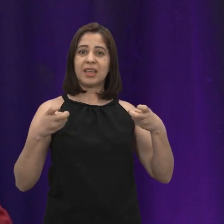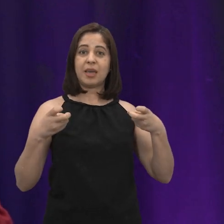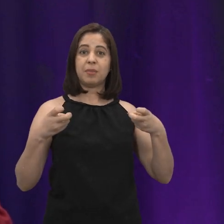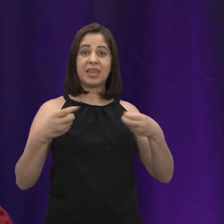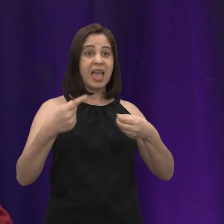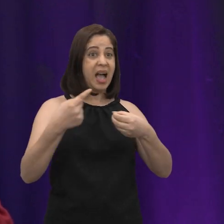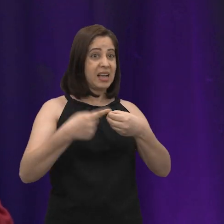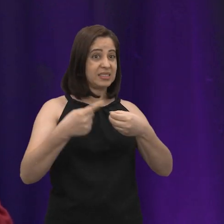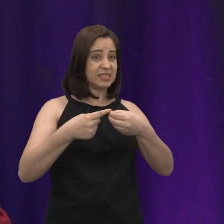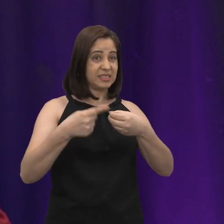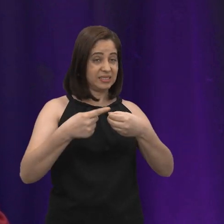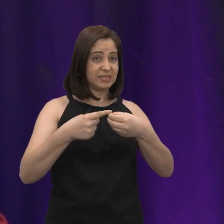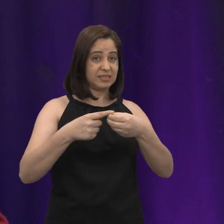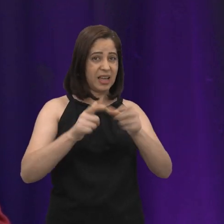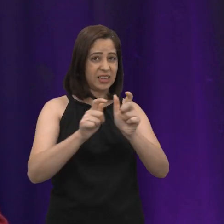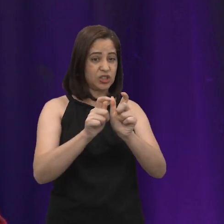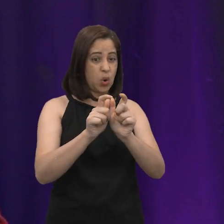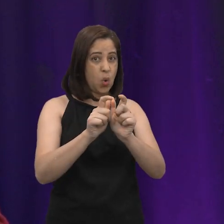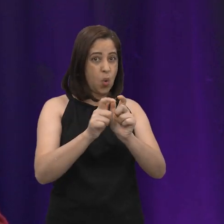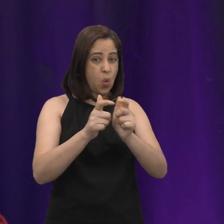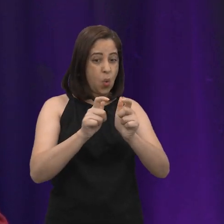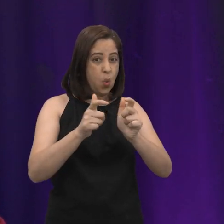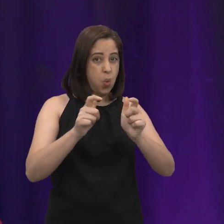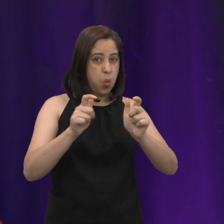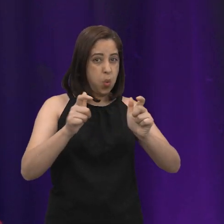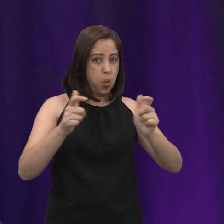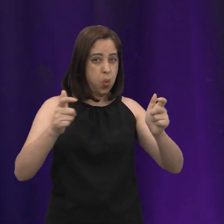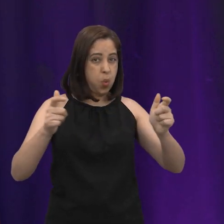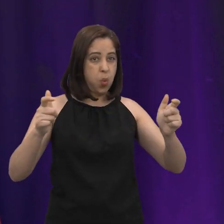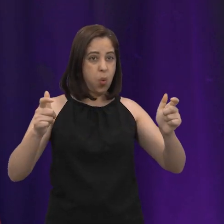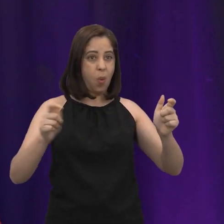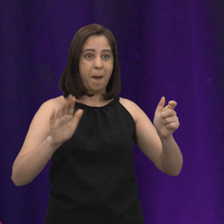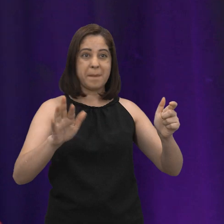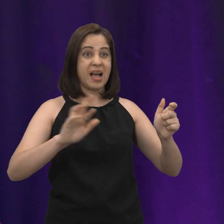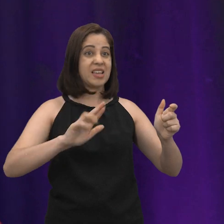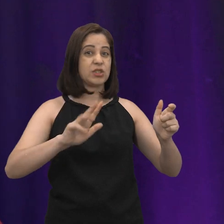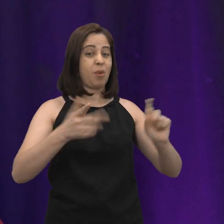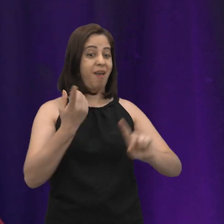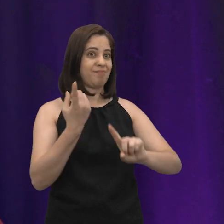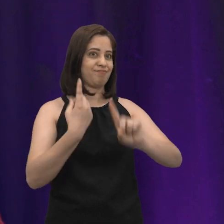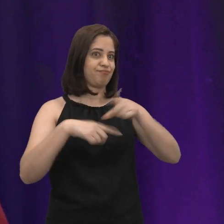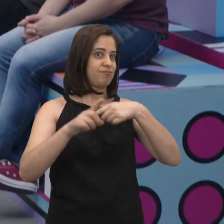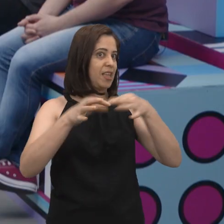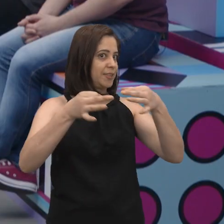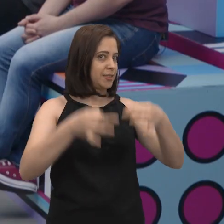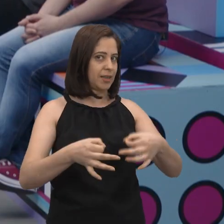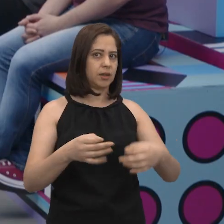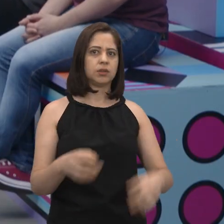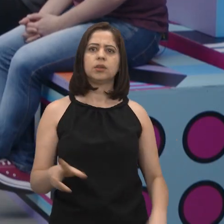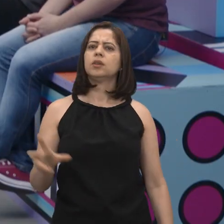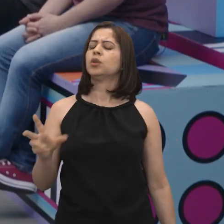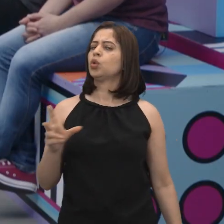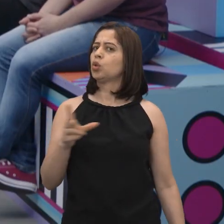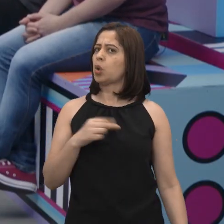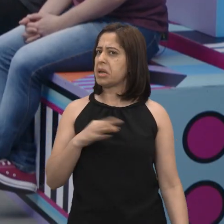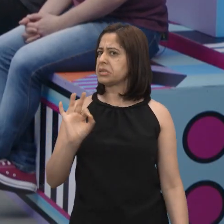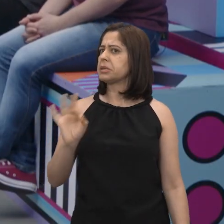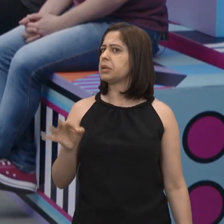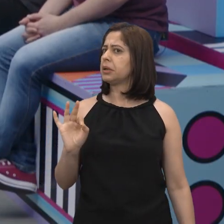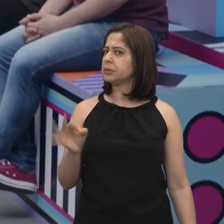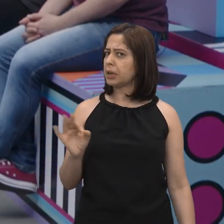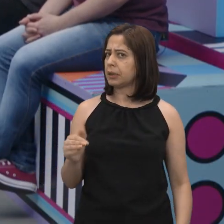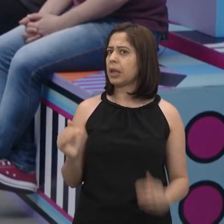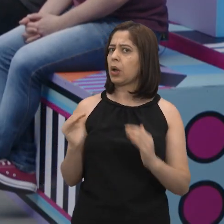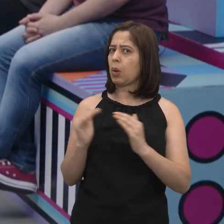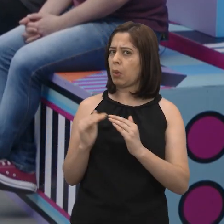crescimento urbano que não necessariamente é desenvolvimento urbano. Com certeza. É bem mais profundo, né, do que a